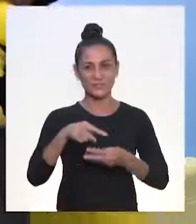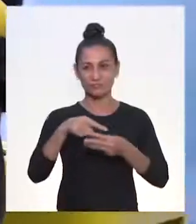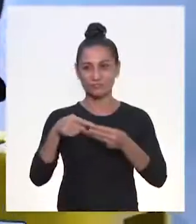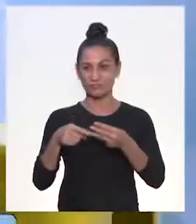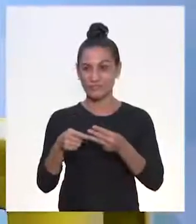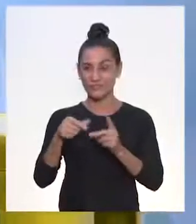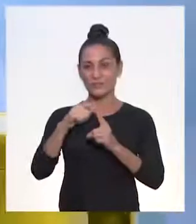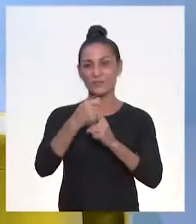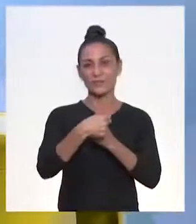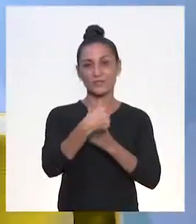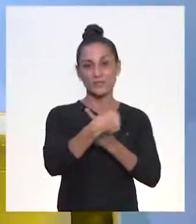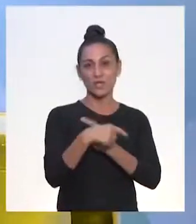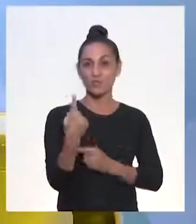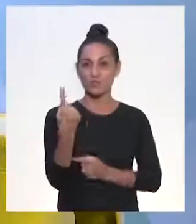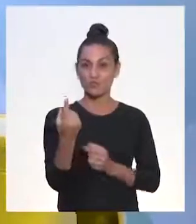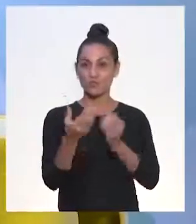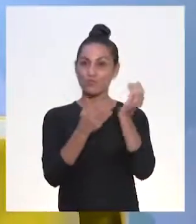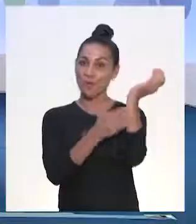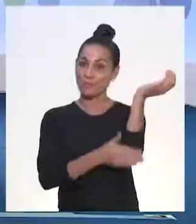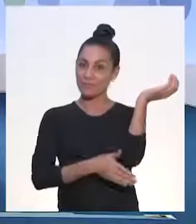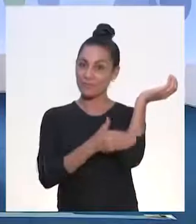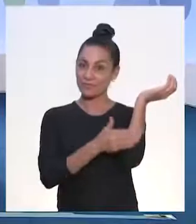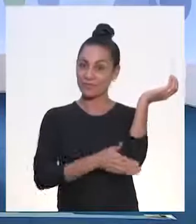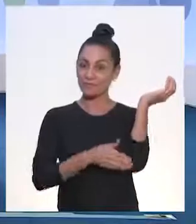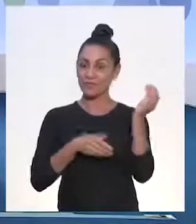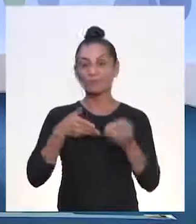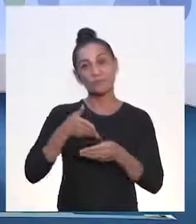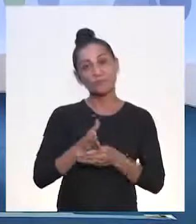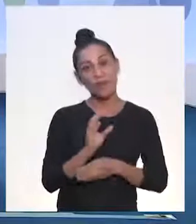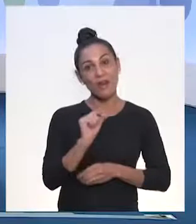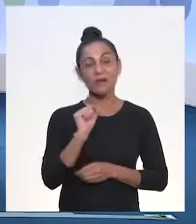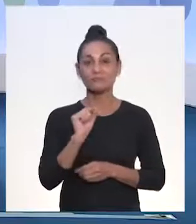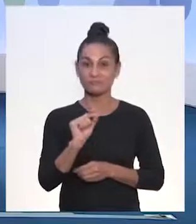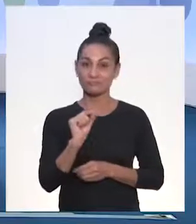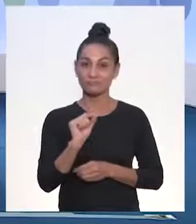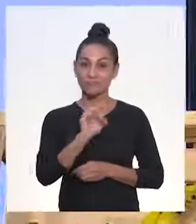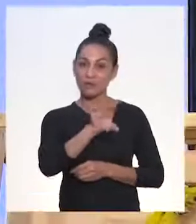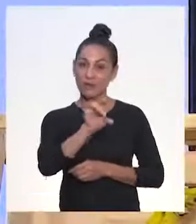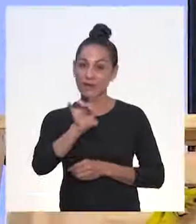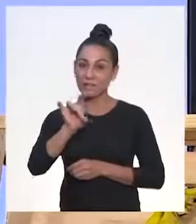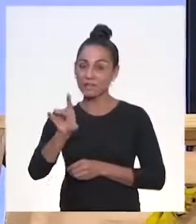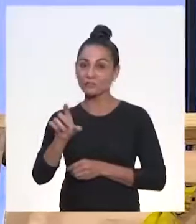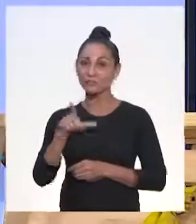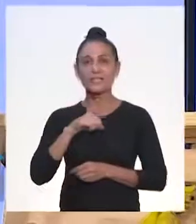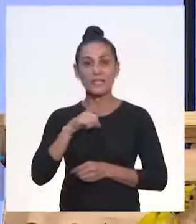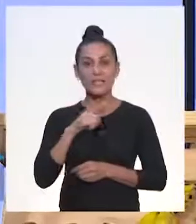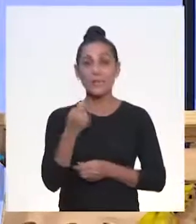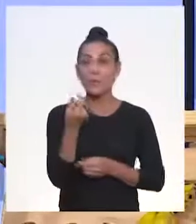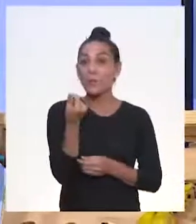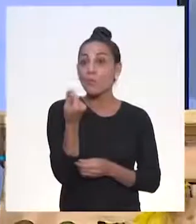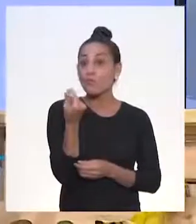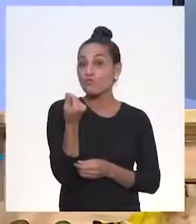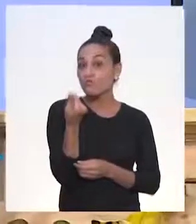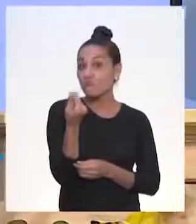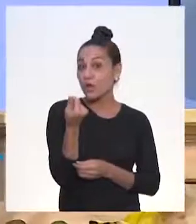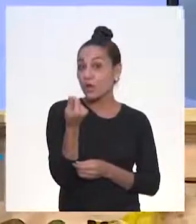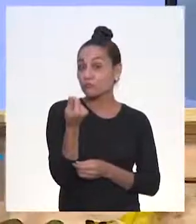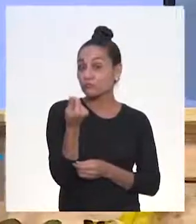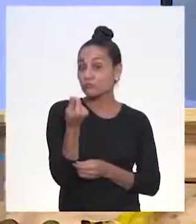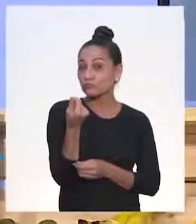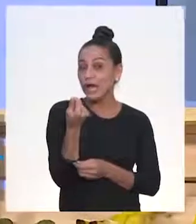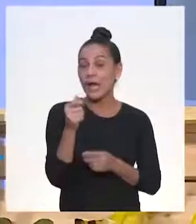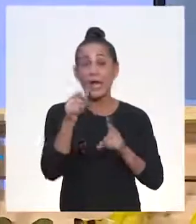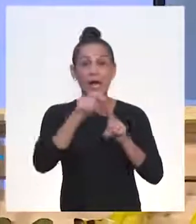bananas e um abacaxi. E um abacaxi. Beleza, você beleza? Foi lá. Sim. E aí cada um deles possui um valor. Legal. Então ali,